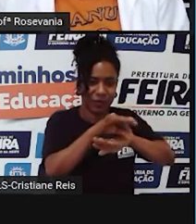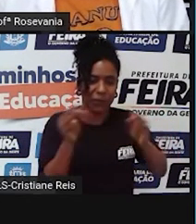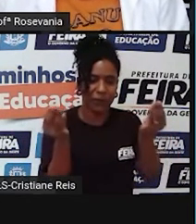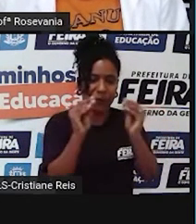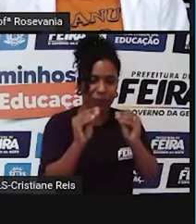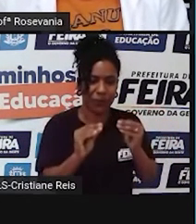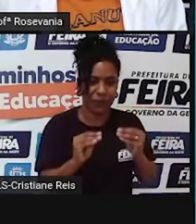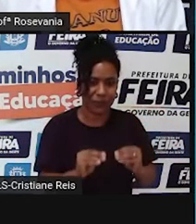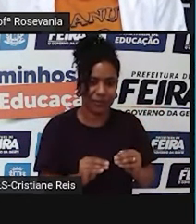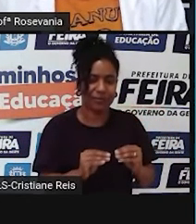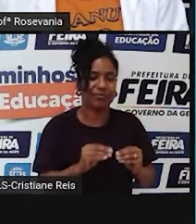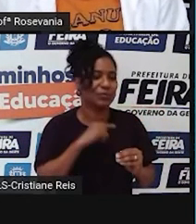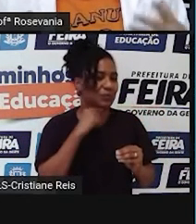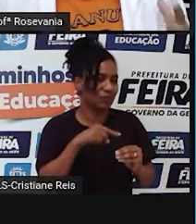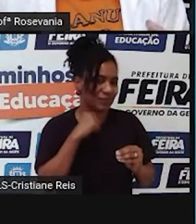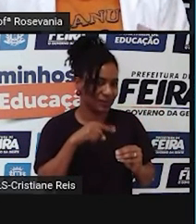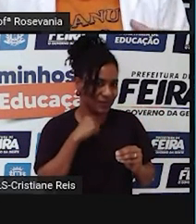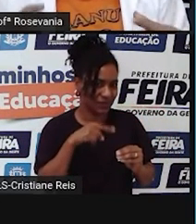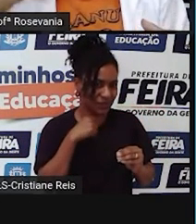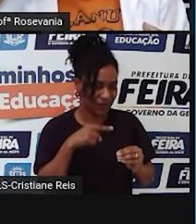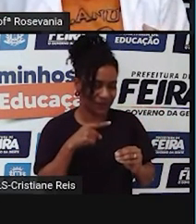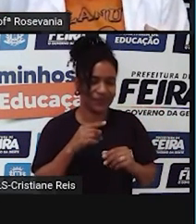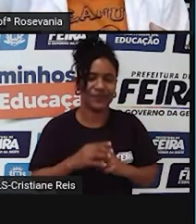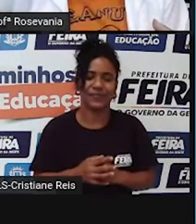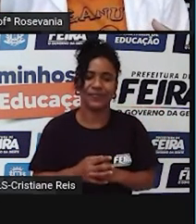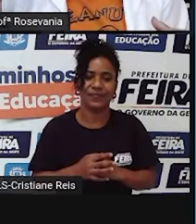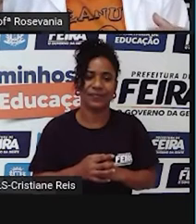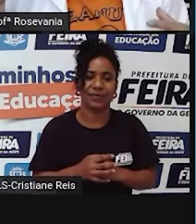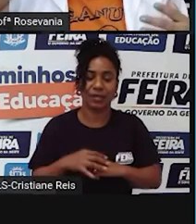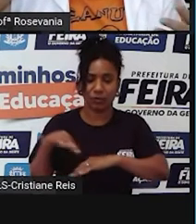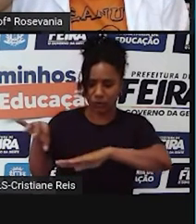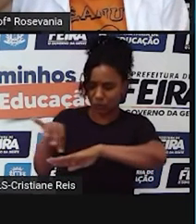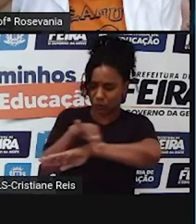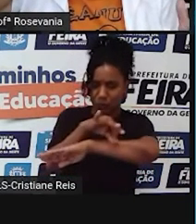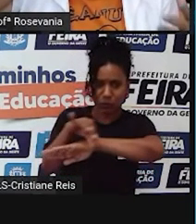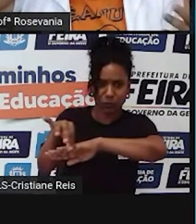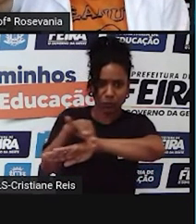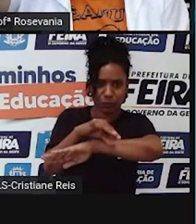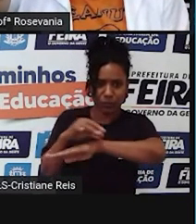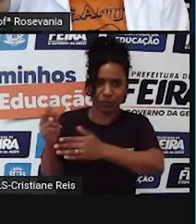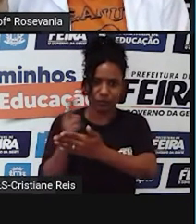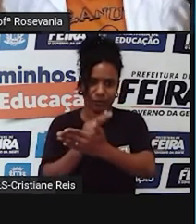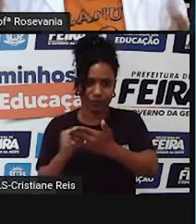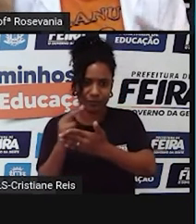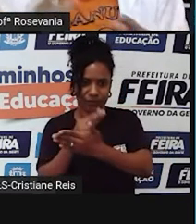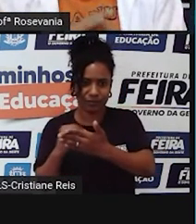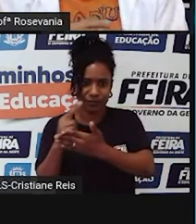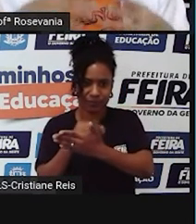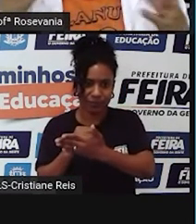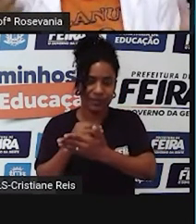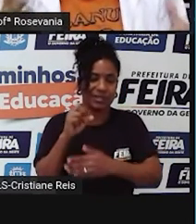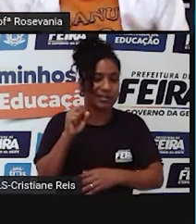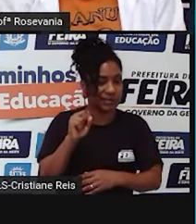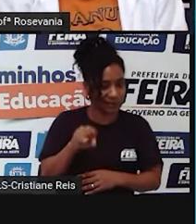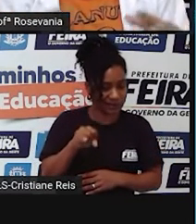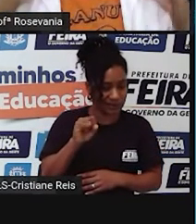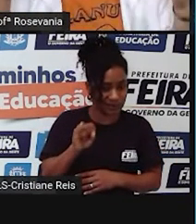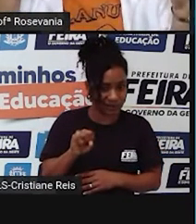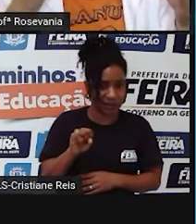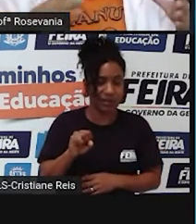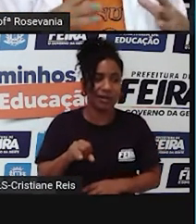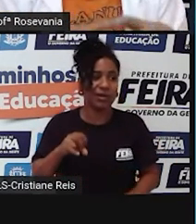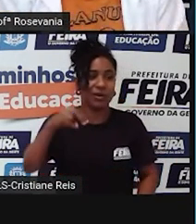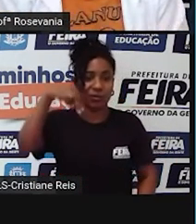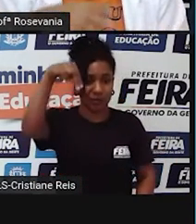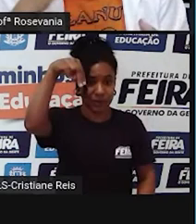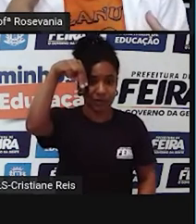detalhes, né? Numa planta que você percebe, né, que o denominador dela lá, né, ela ficou menor,